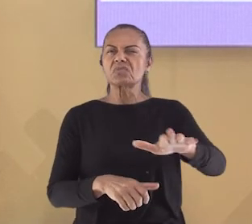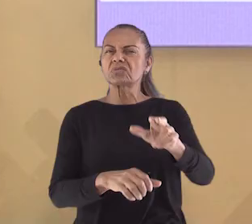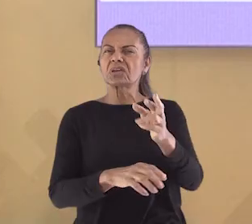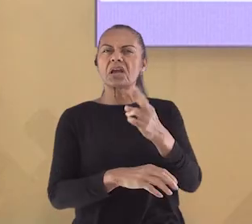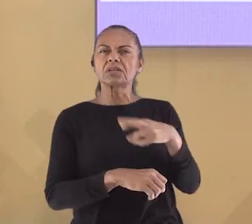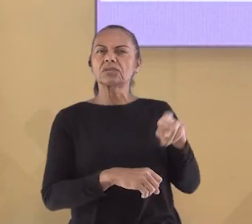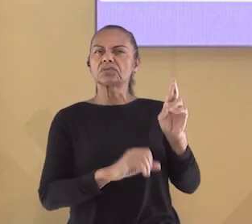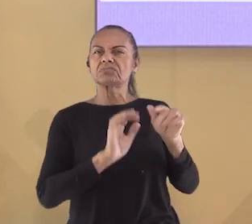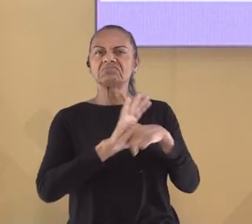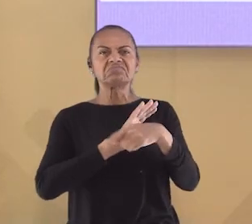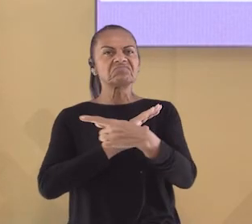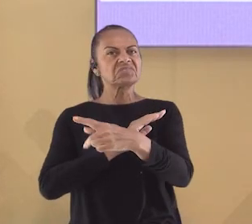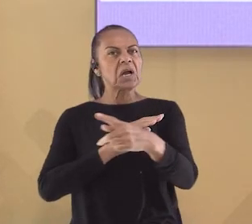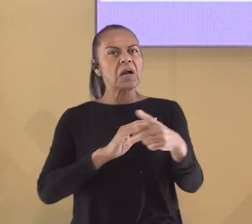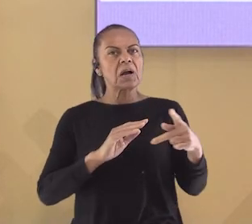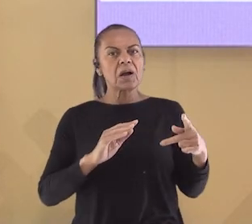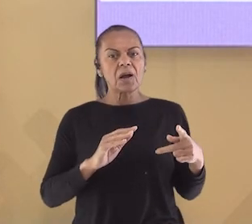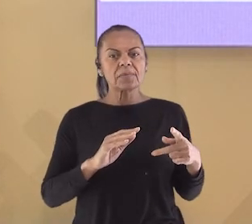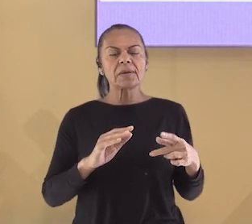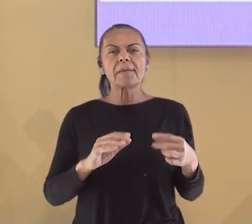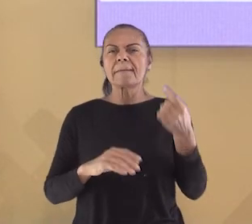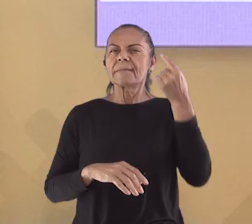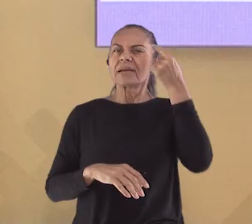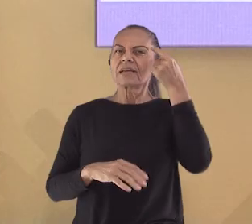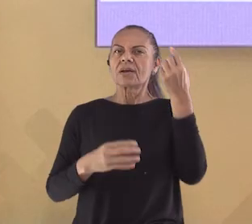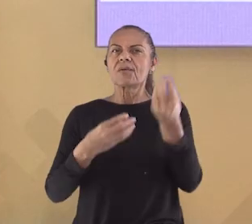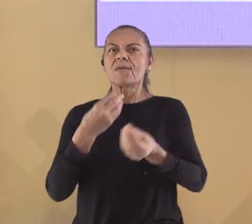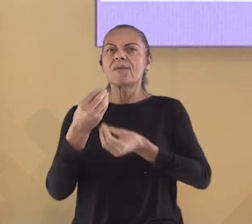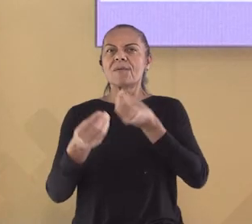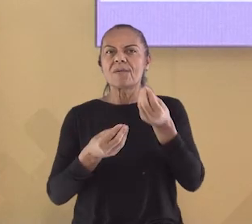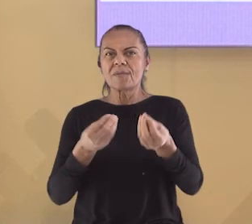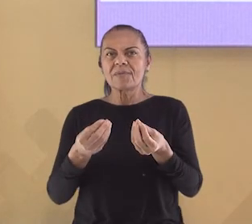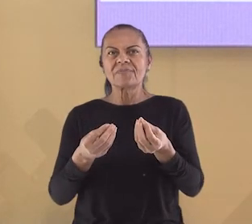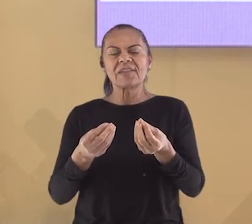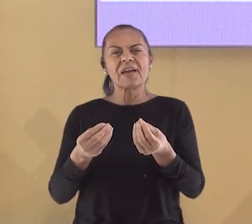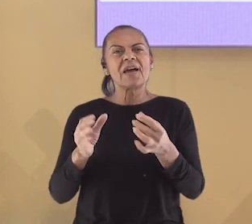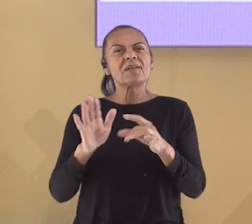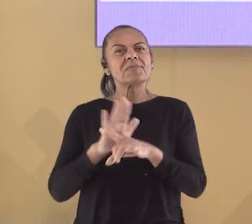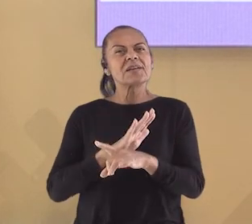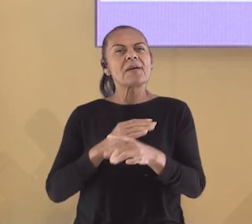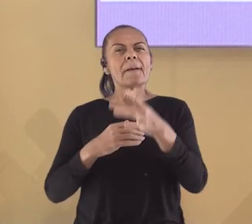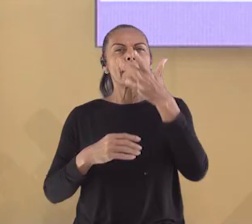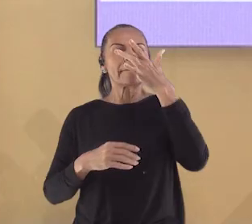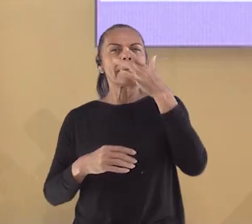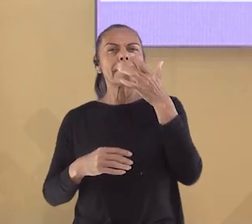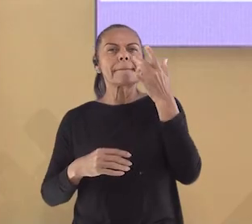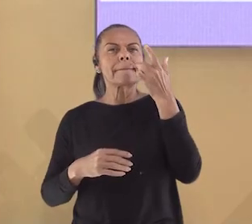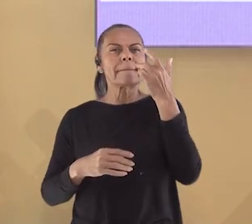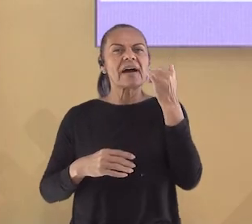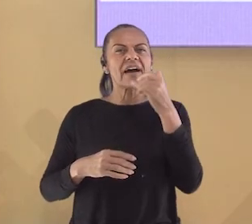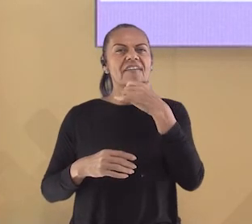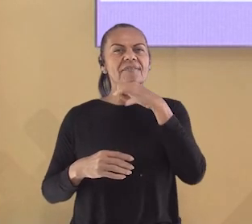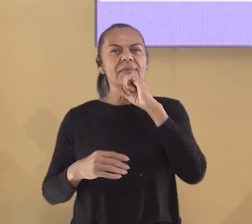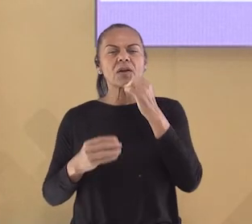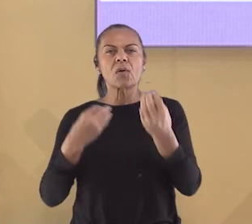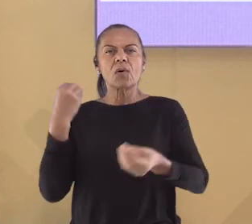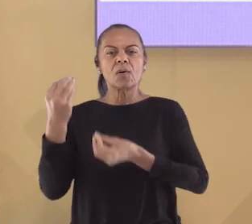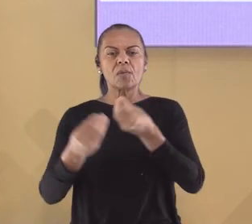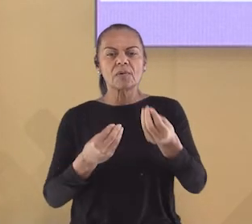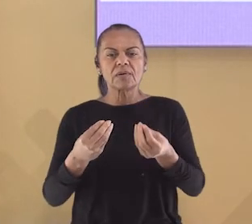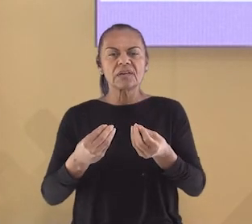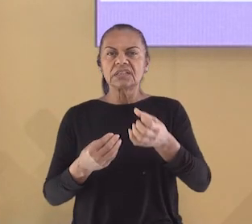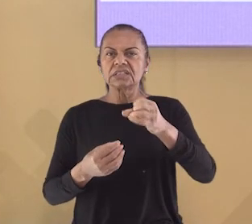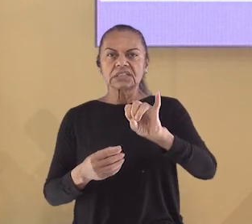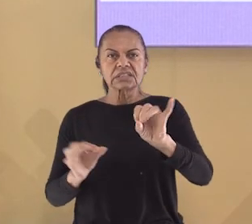fotos e informações dessa cerimônia. Se não participou de nenhuma cerimônia desse tipo, escolha uma religião e